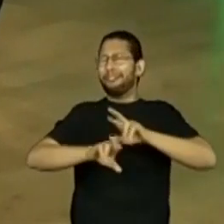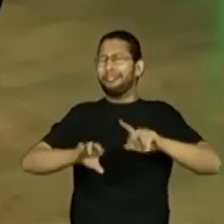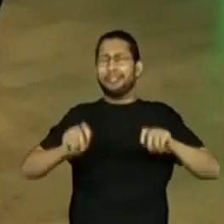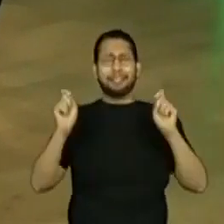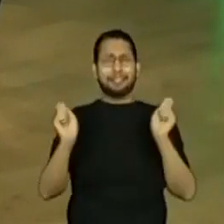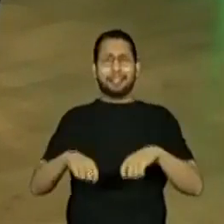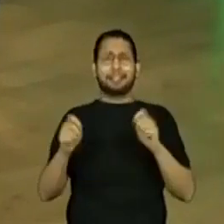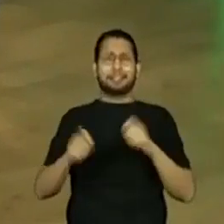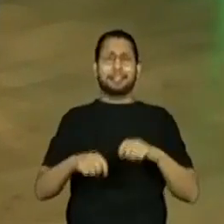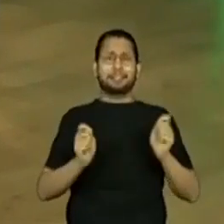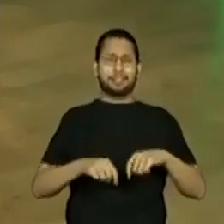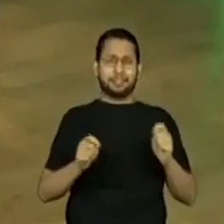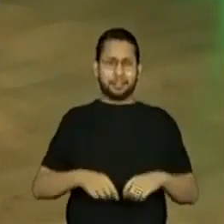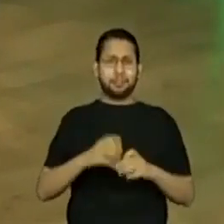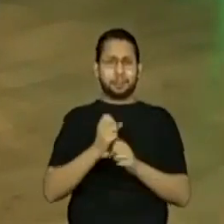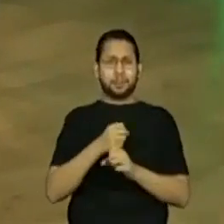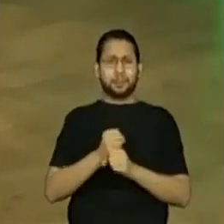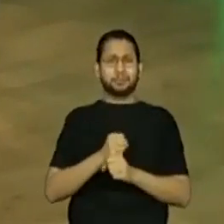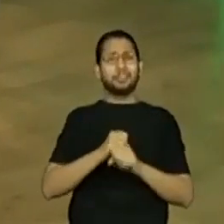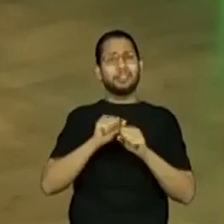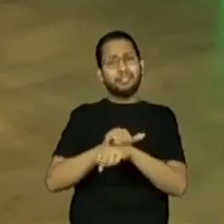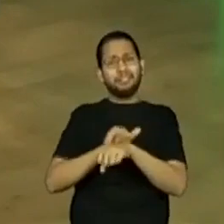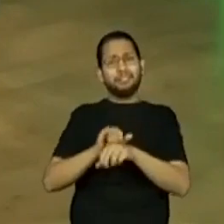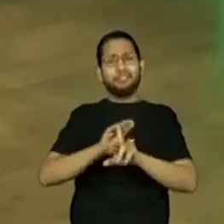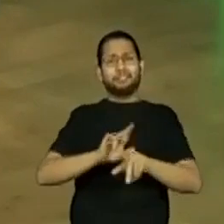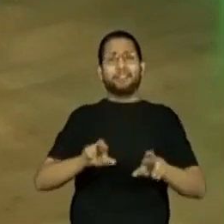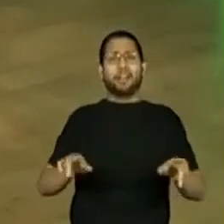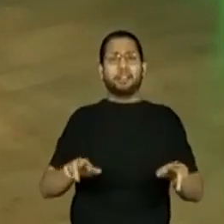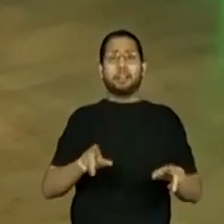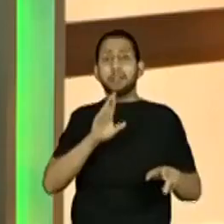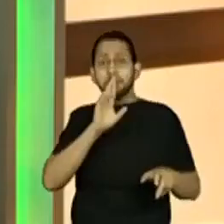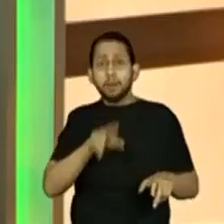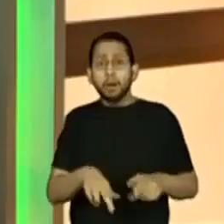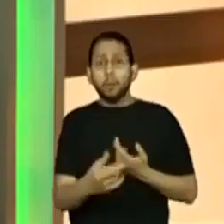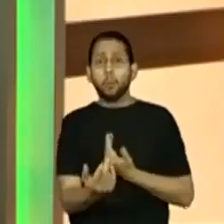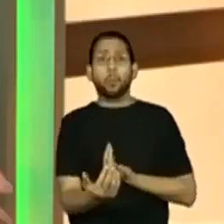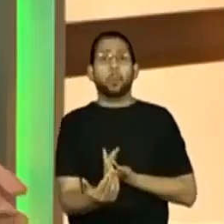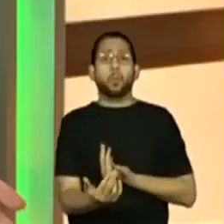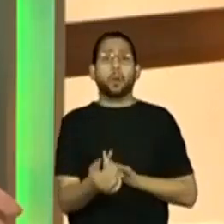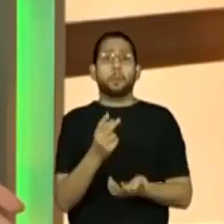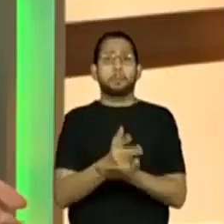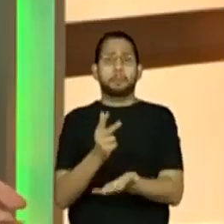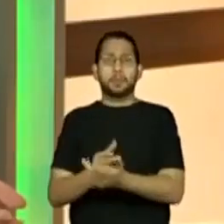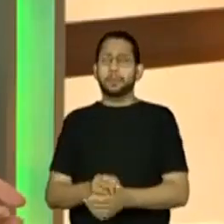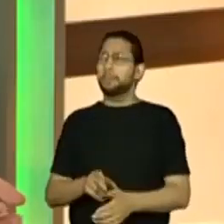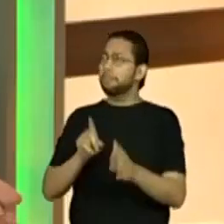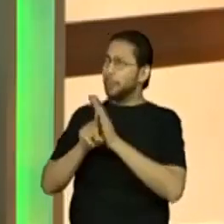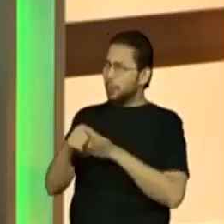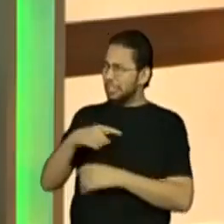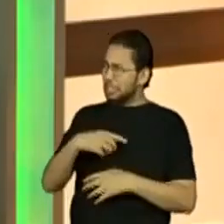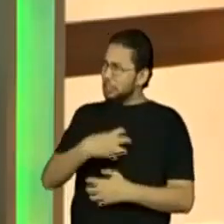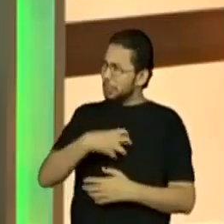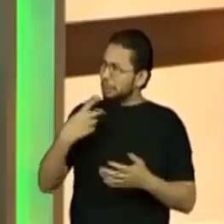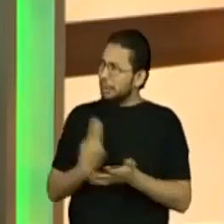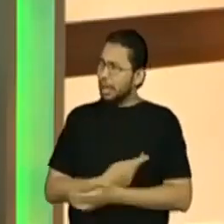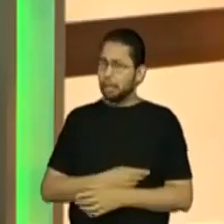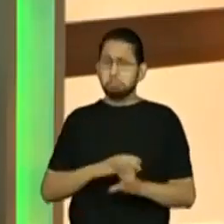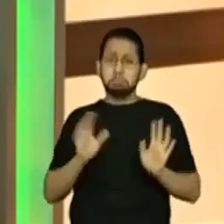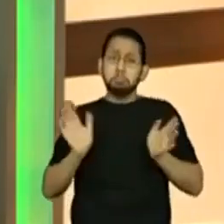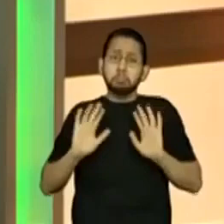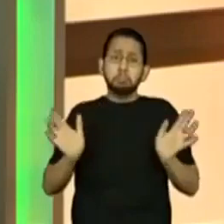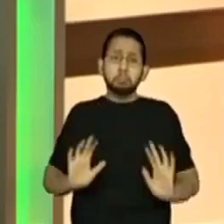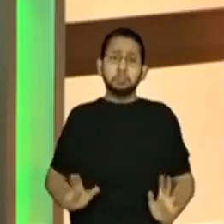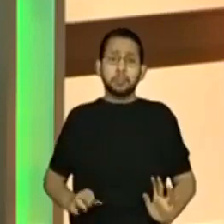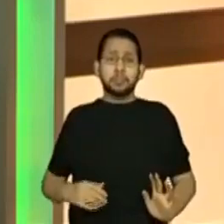formas e várias contas para a gente fazer para chegar no mesmo resultado. Existe jeito errado? Não. Não, né?